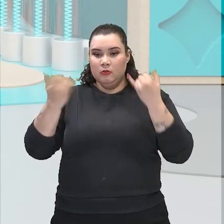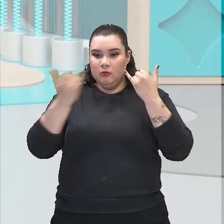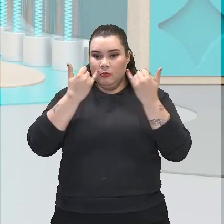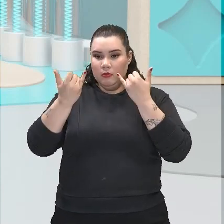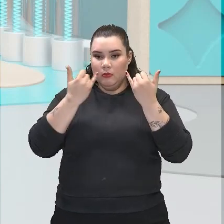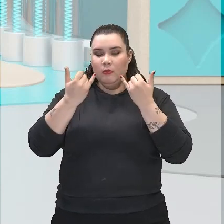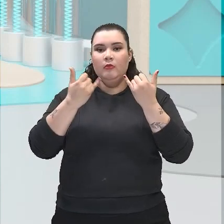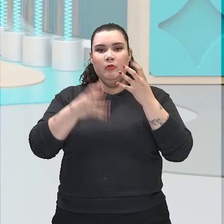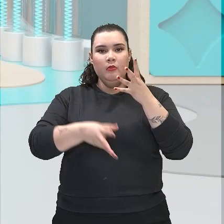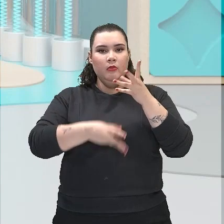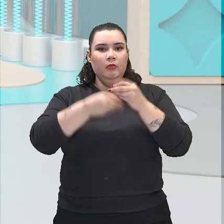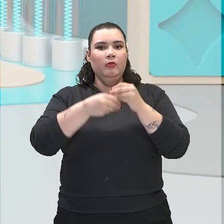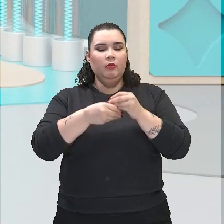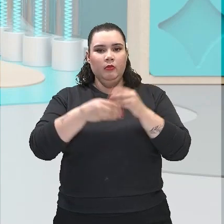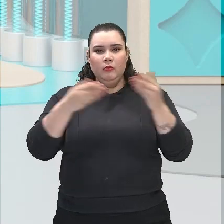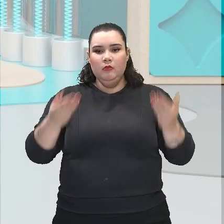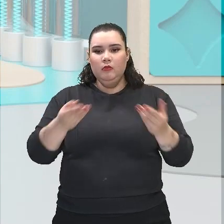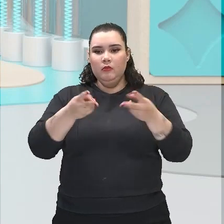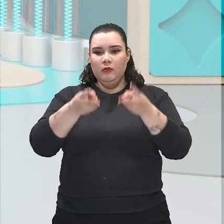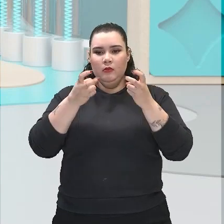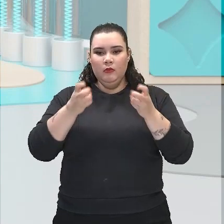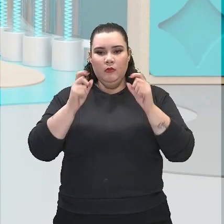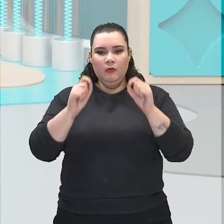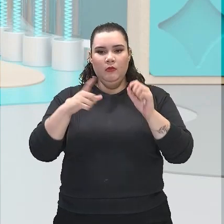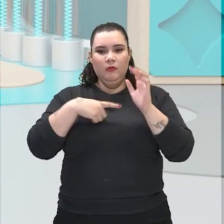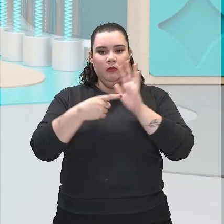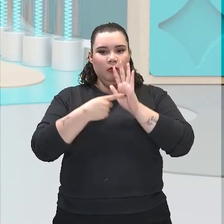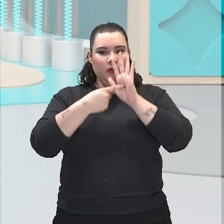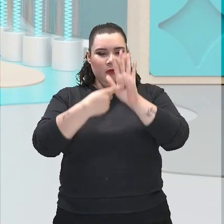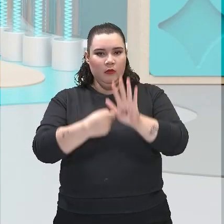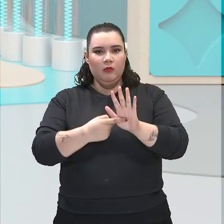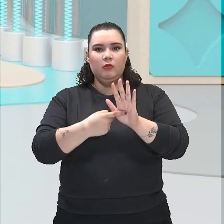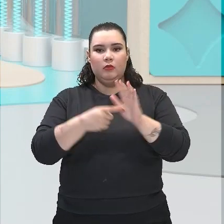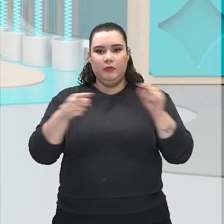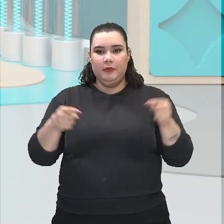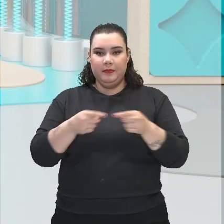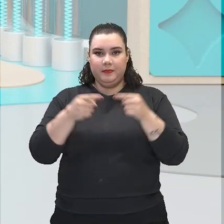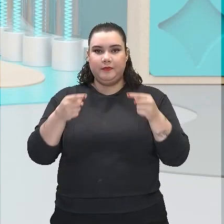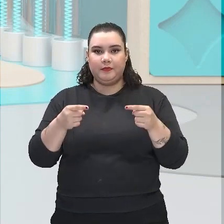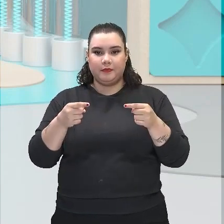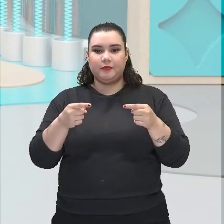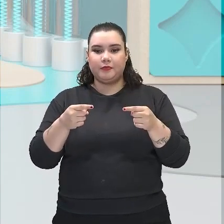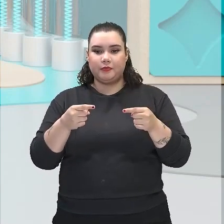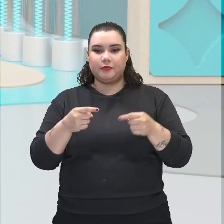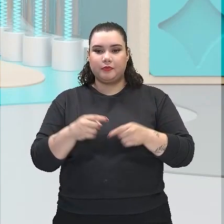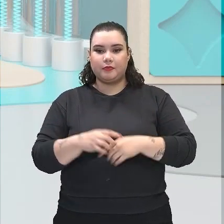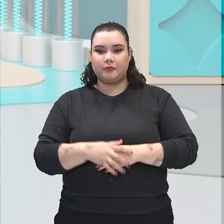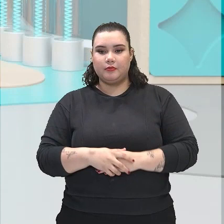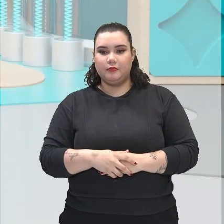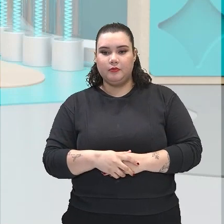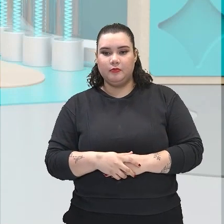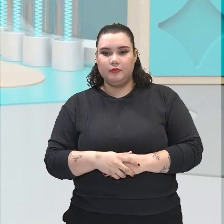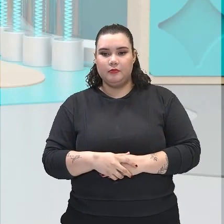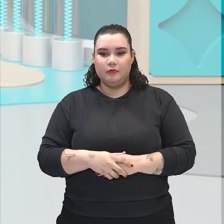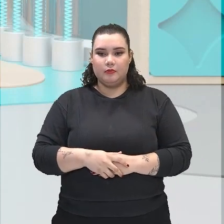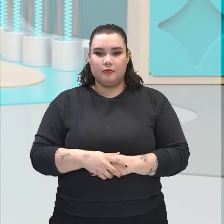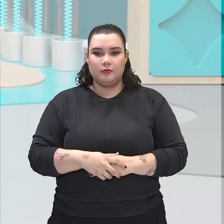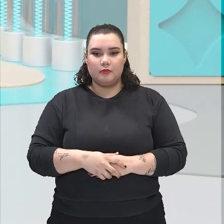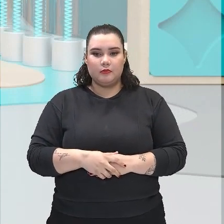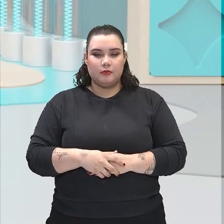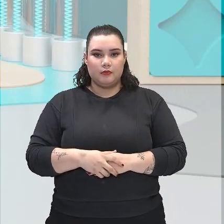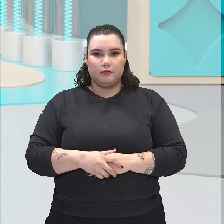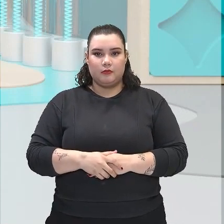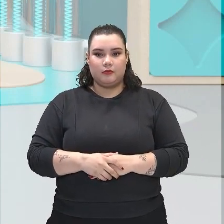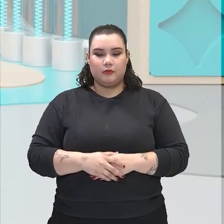debate. Então, percebo que eles são apresentados exatamente no desenvolvimento, nessa alternância dos turnos de fala.